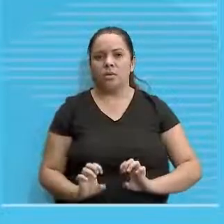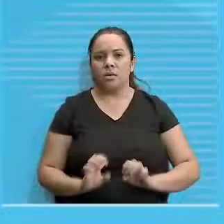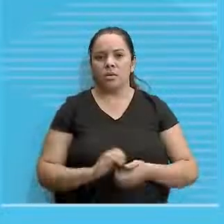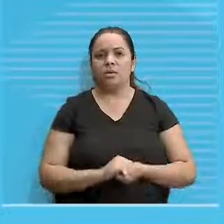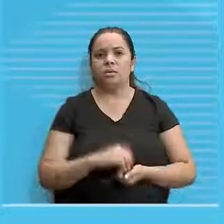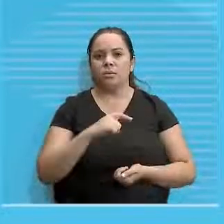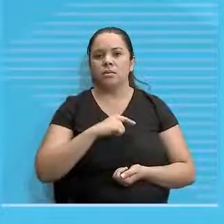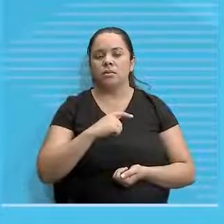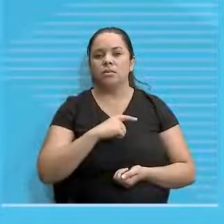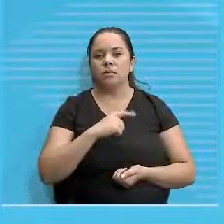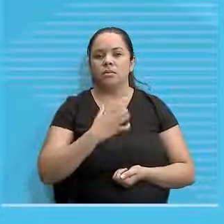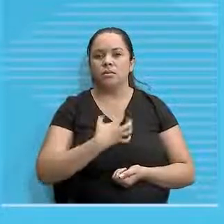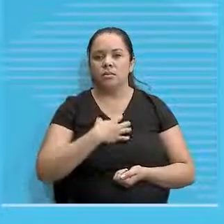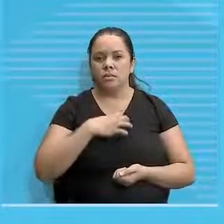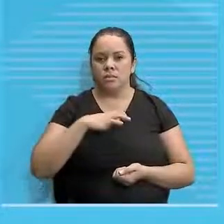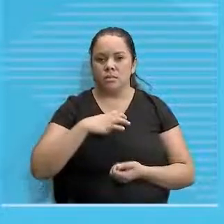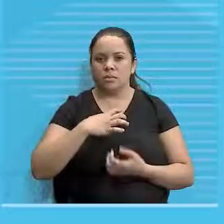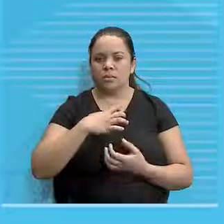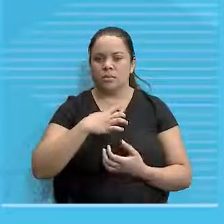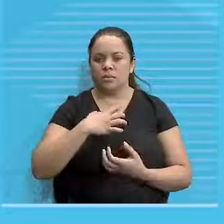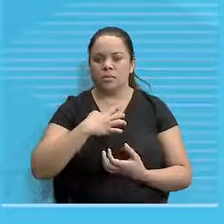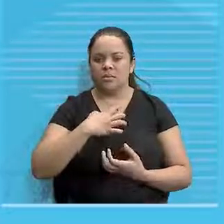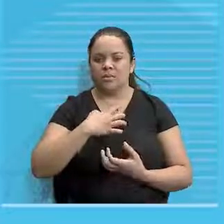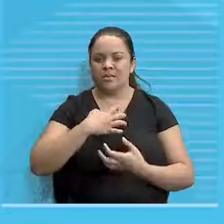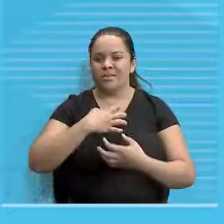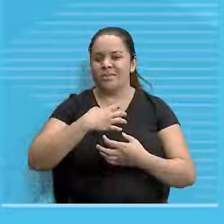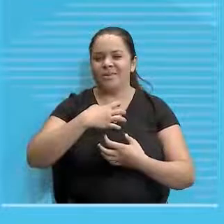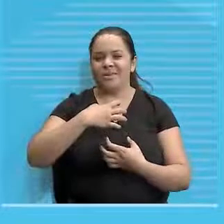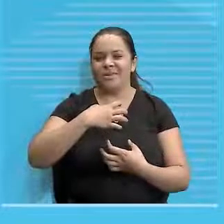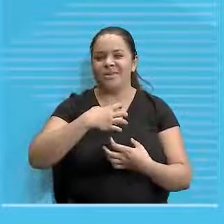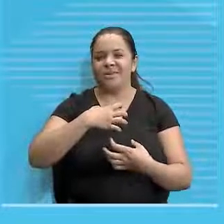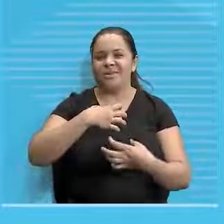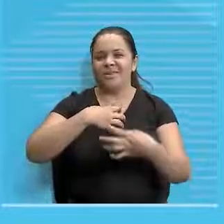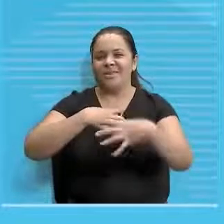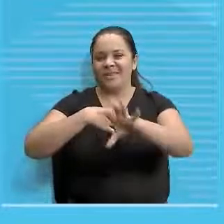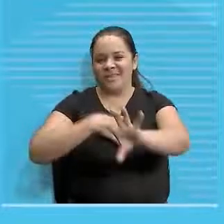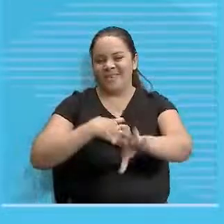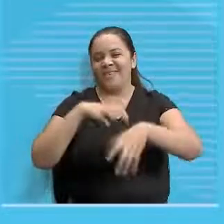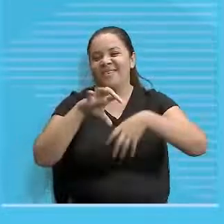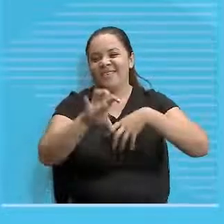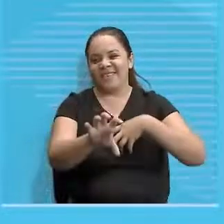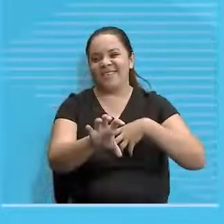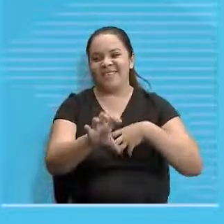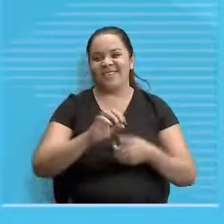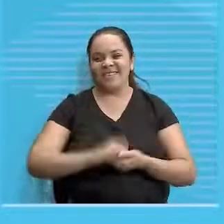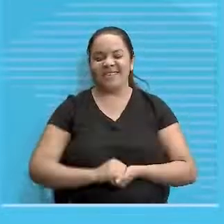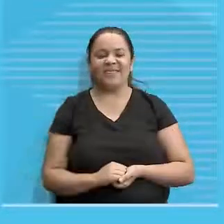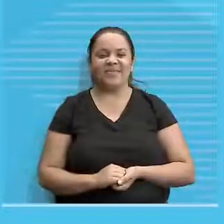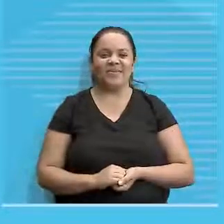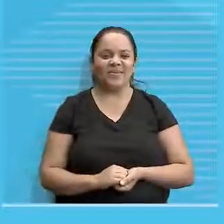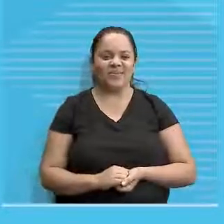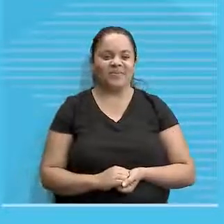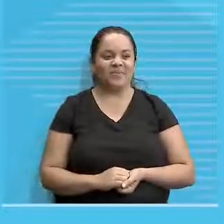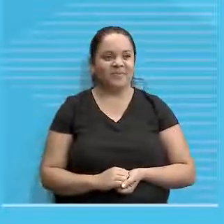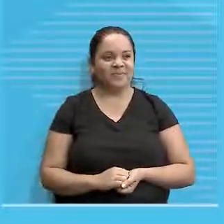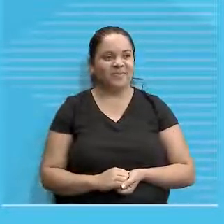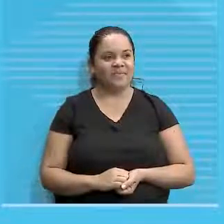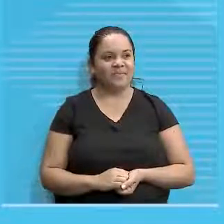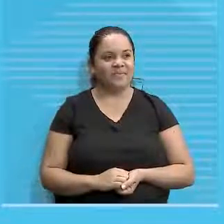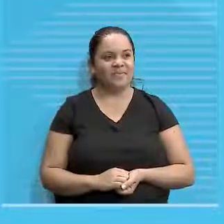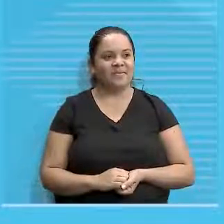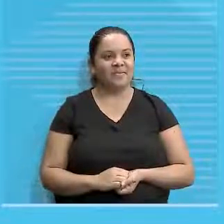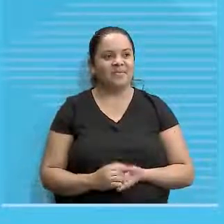empatia também, que a gente consiga respeitar as pessoas que estão ao nosso redor, né? E aí dentro da cultura